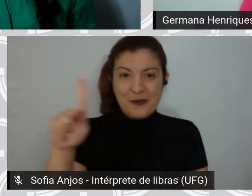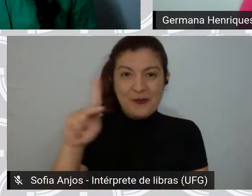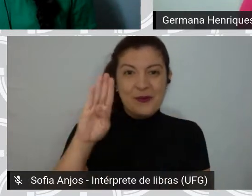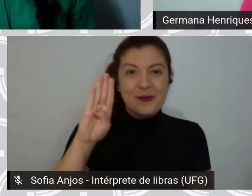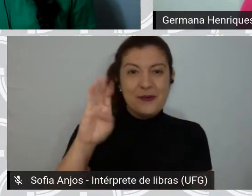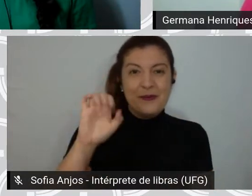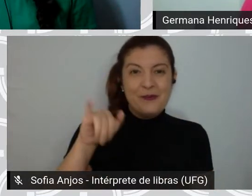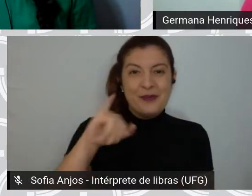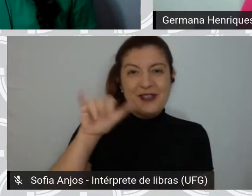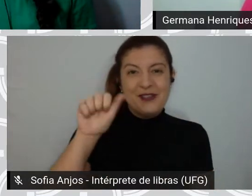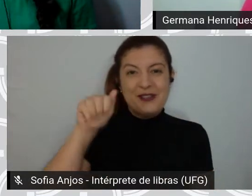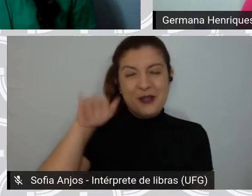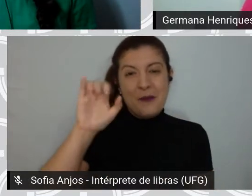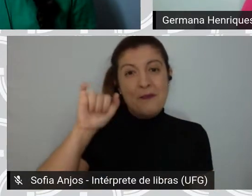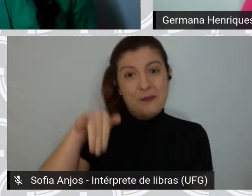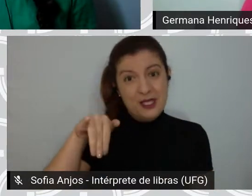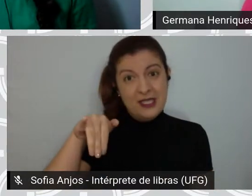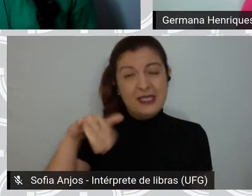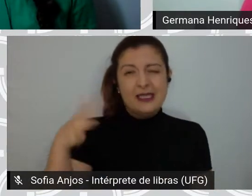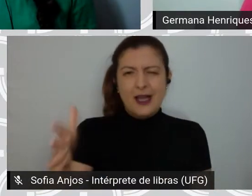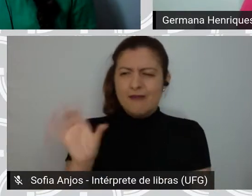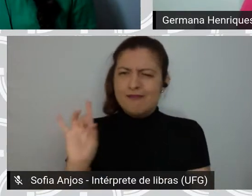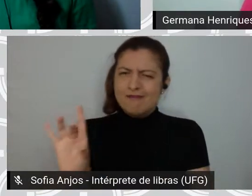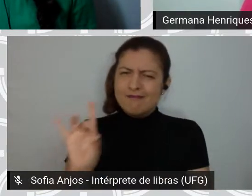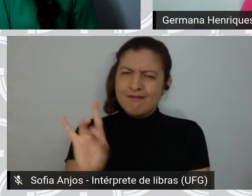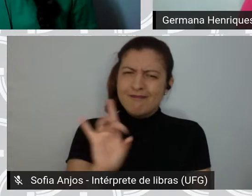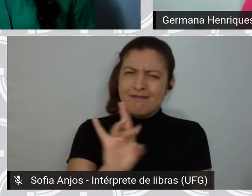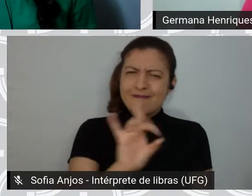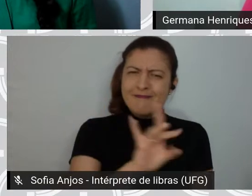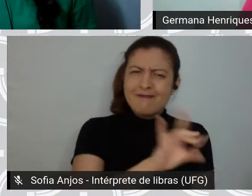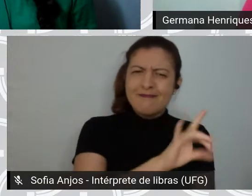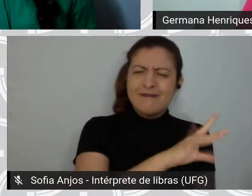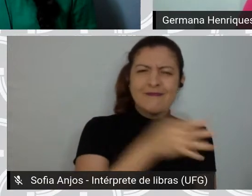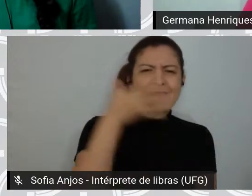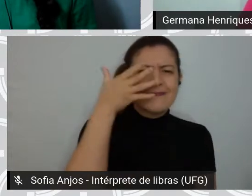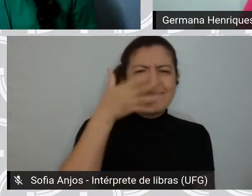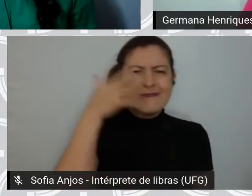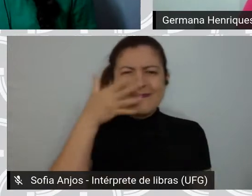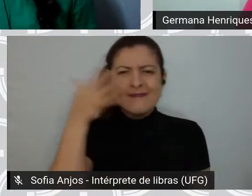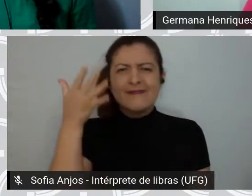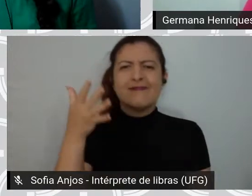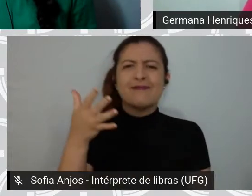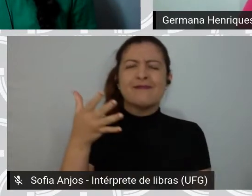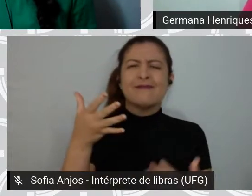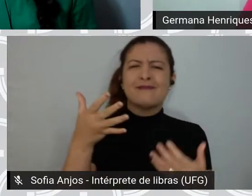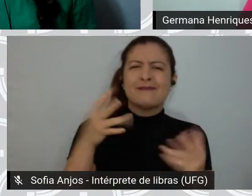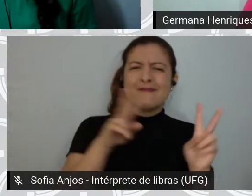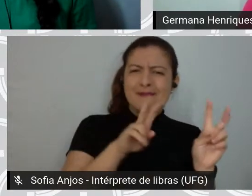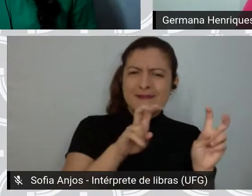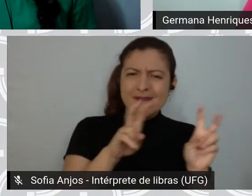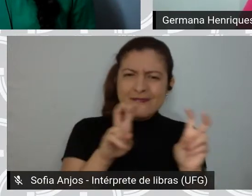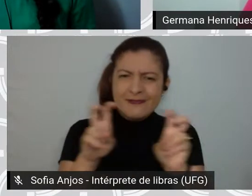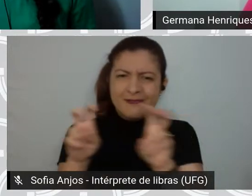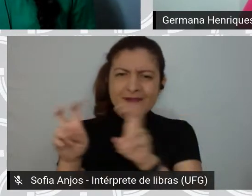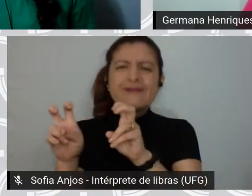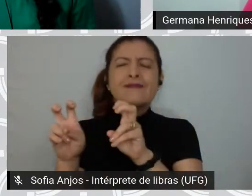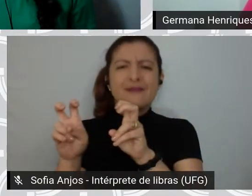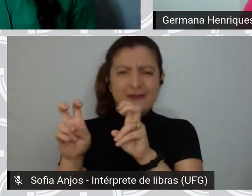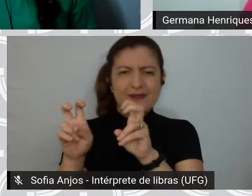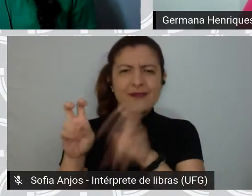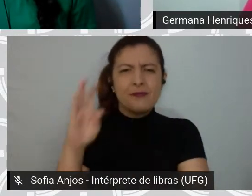pensar teoricamente nessas questões requer certa humildade, não é?